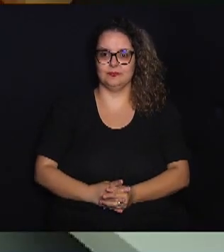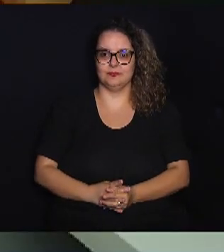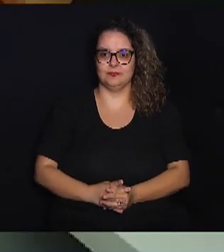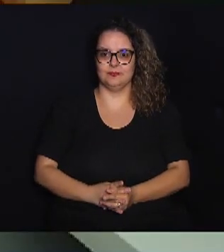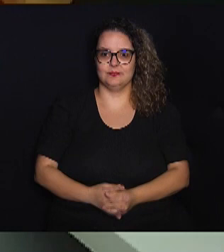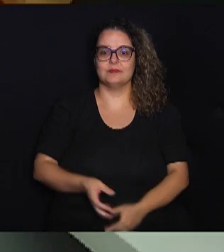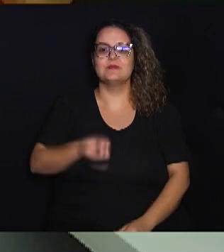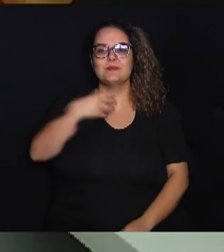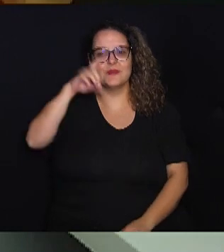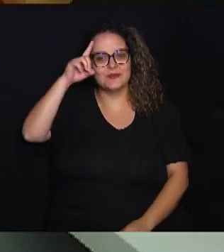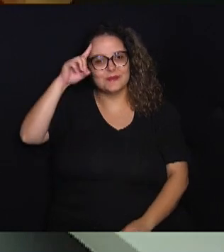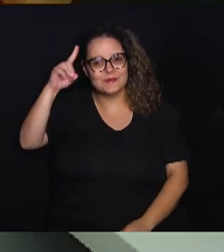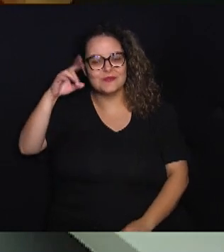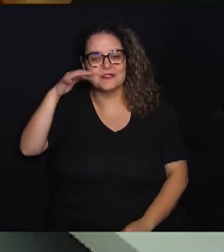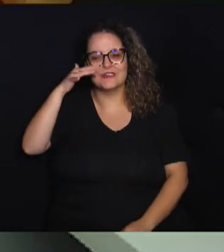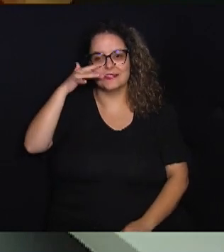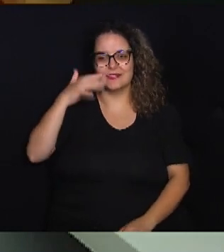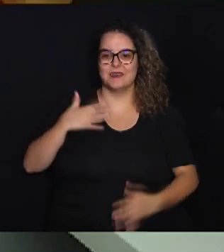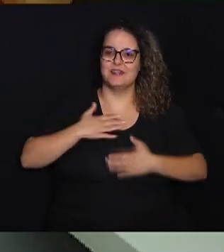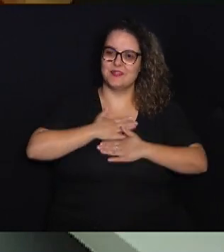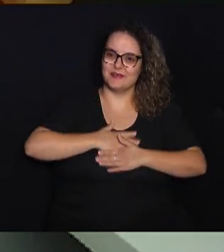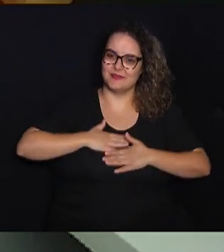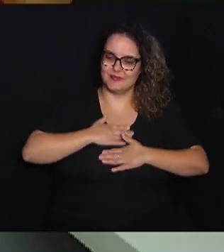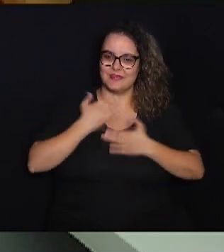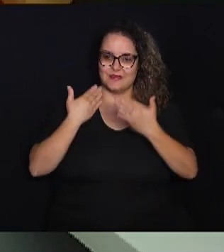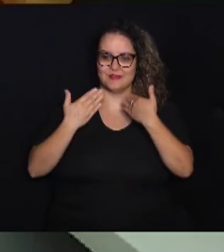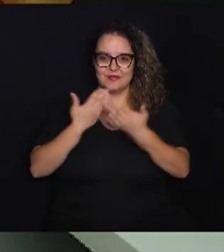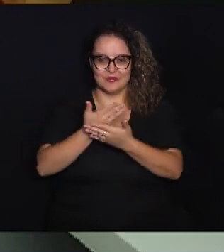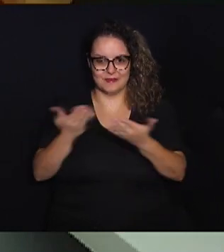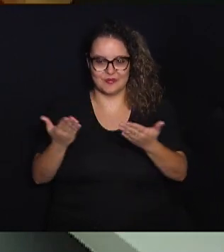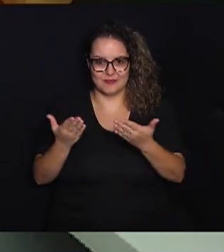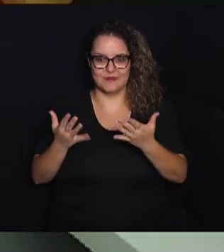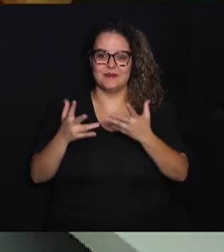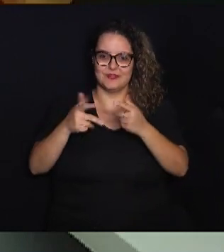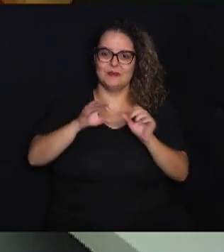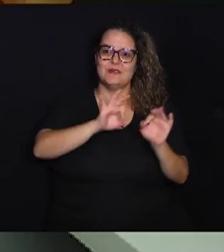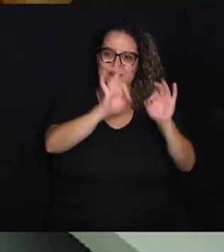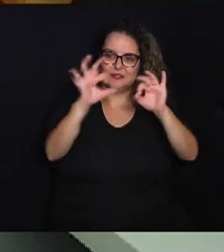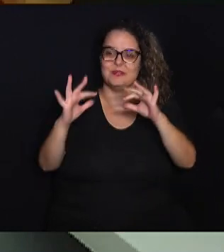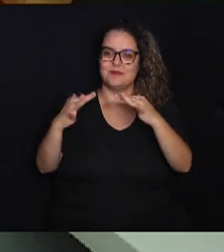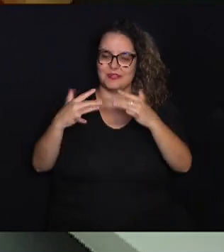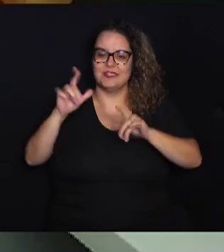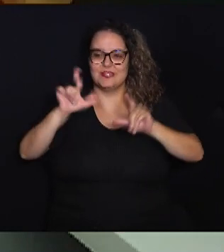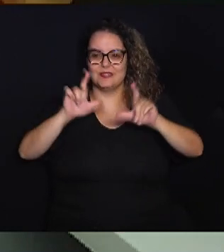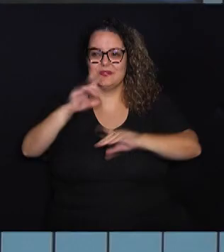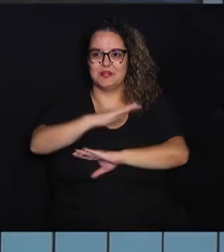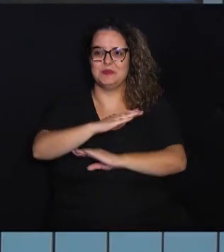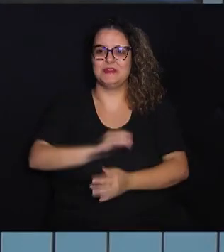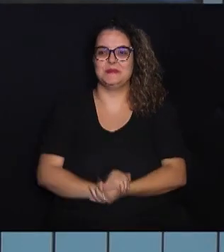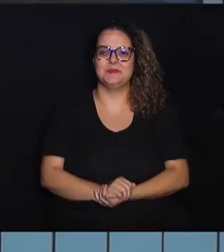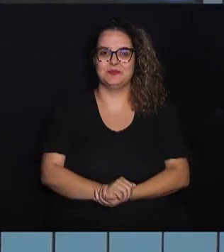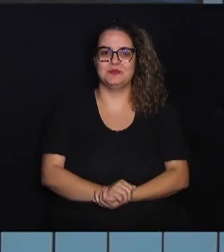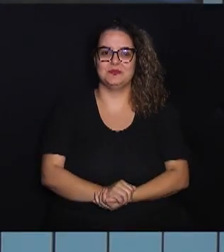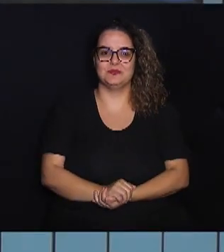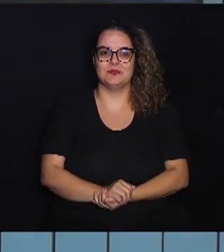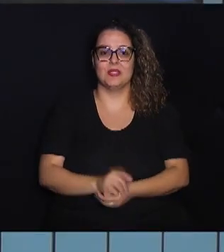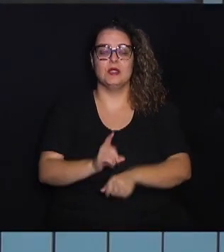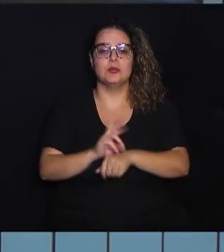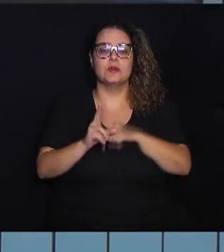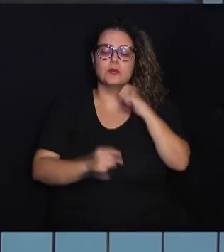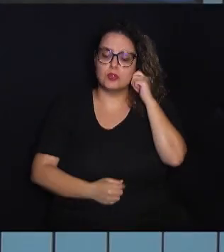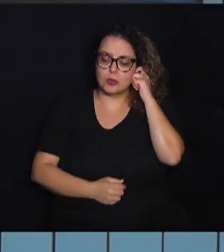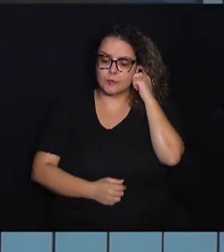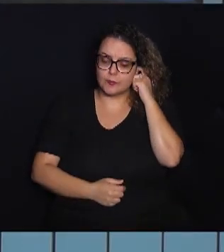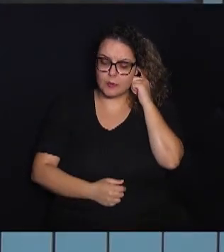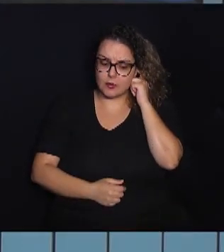Bom dia, Ana Paula. É um prazer falar com você e com os espectadores da TV Câmara. Dr. Paulo, para a